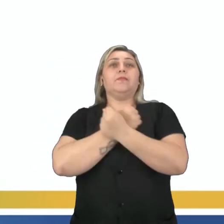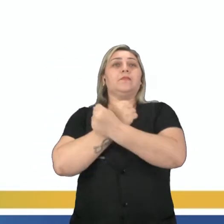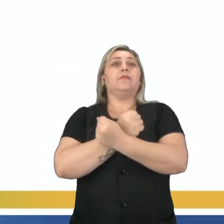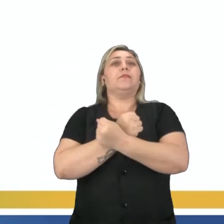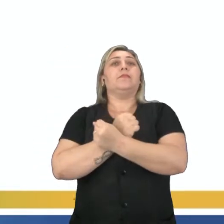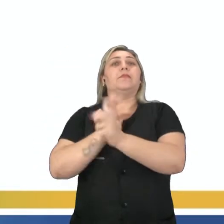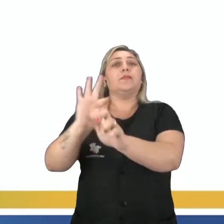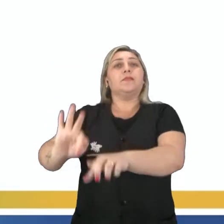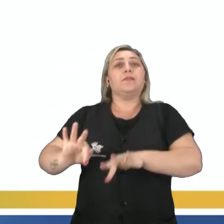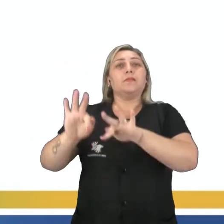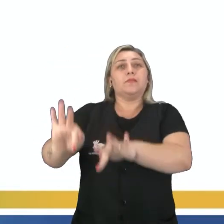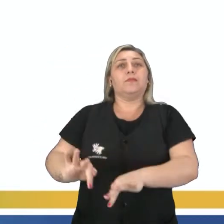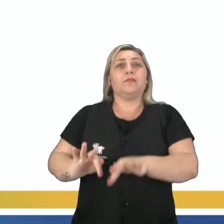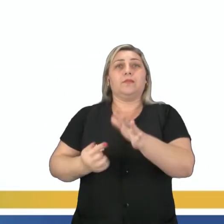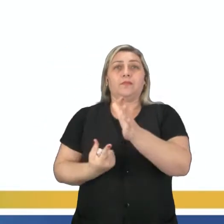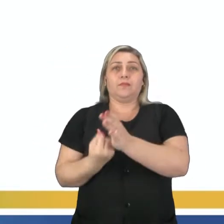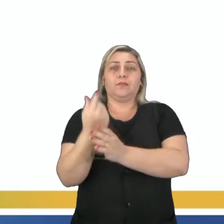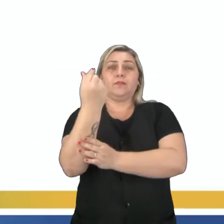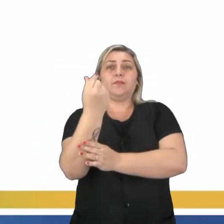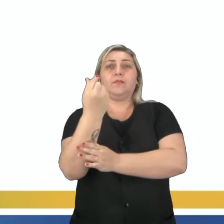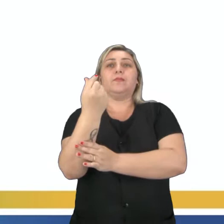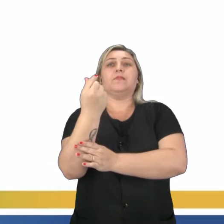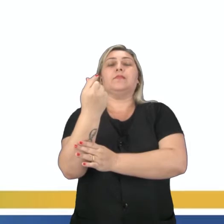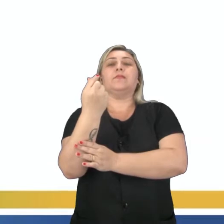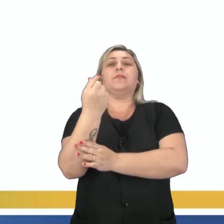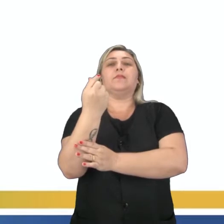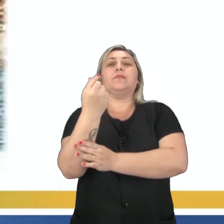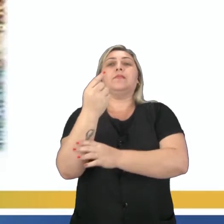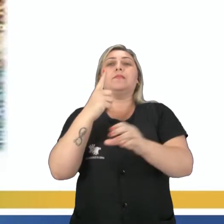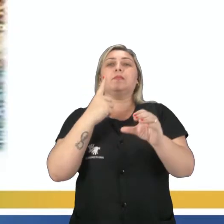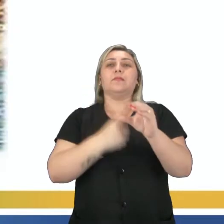feudal, capitalista e comunista.